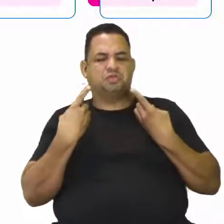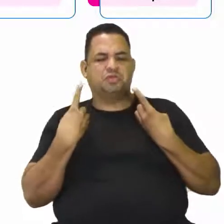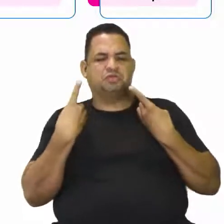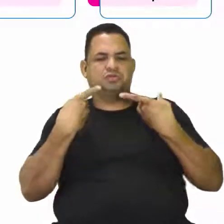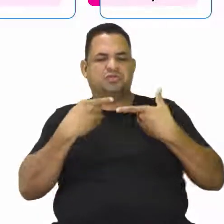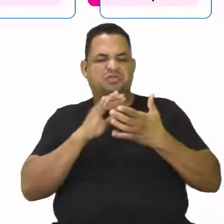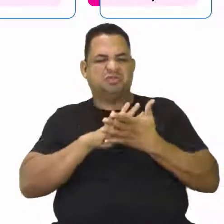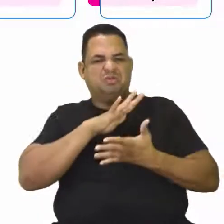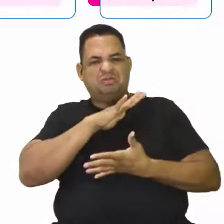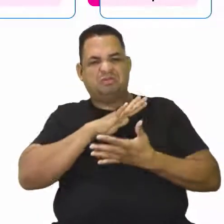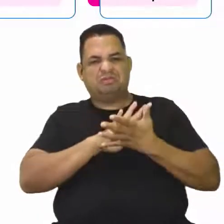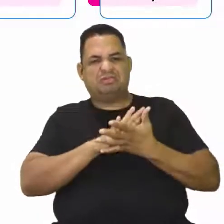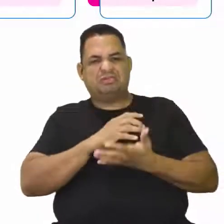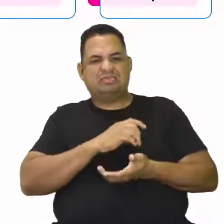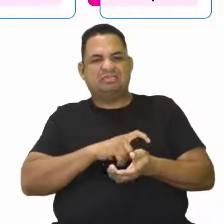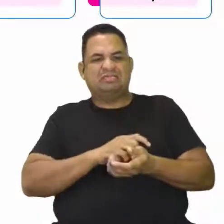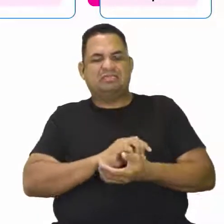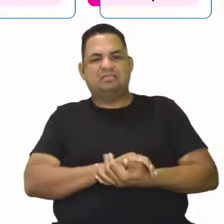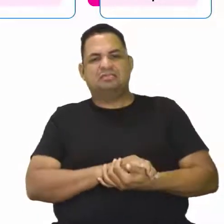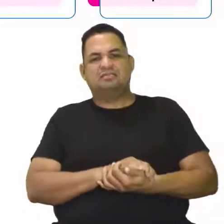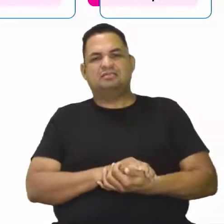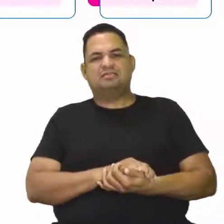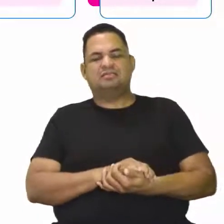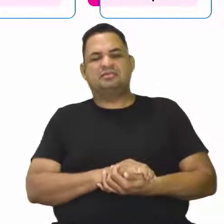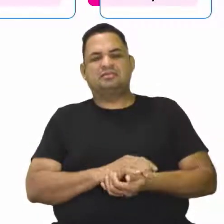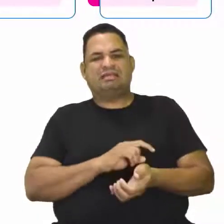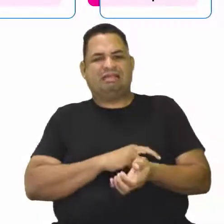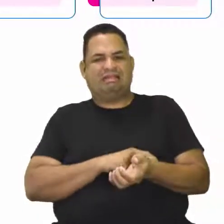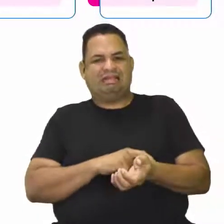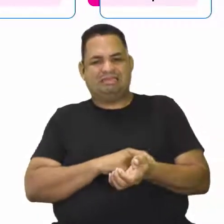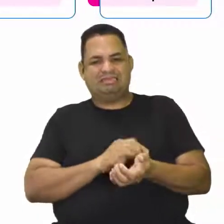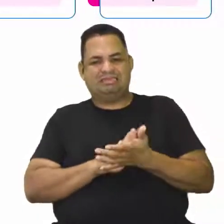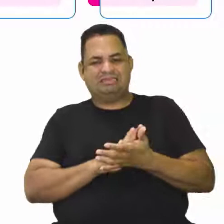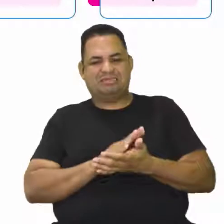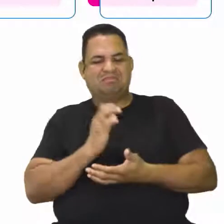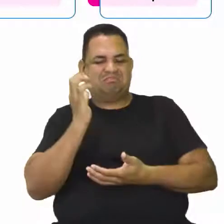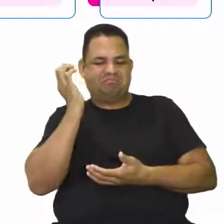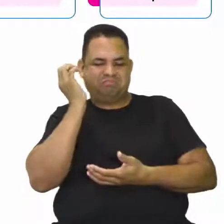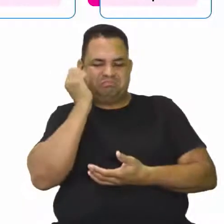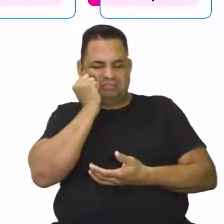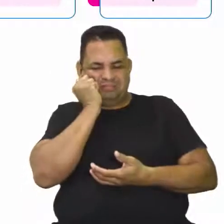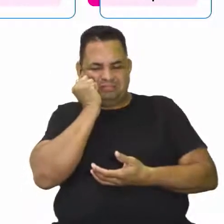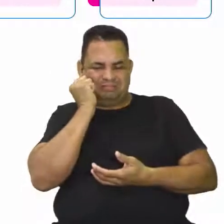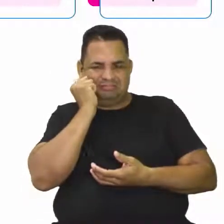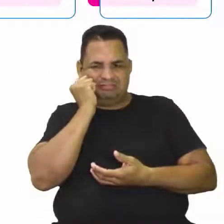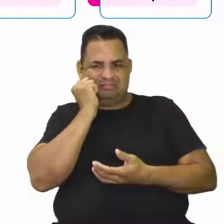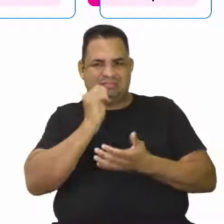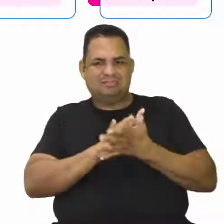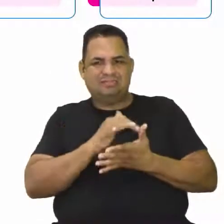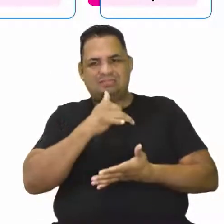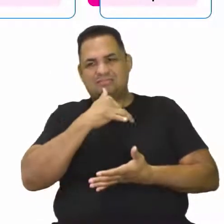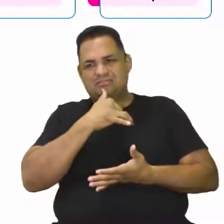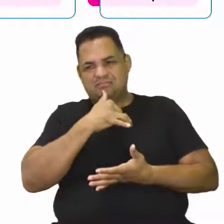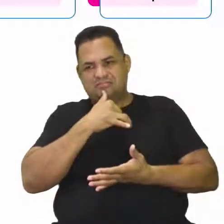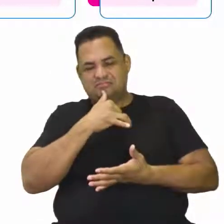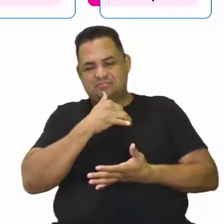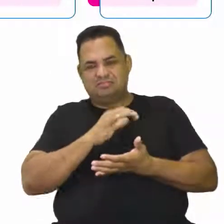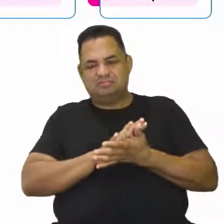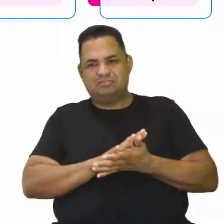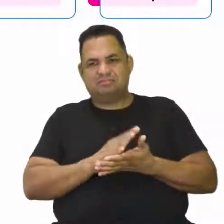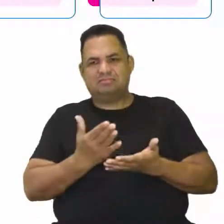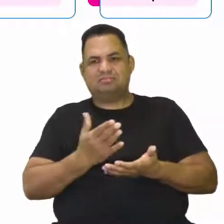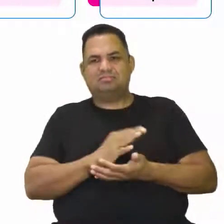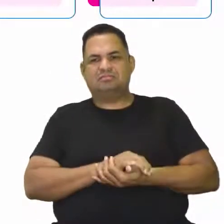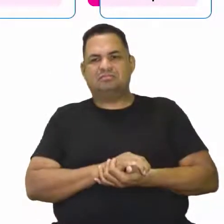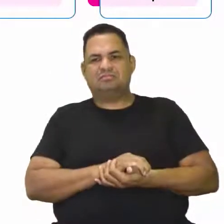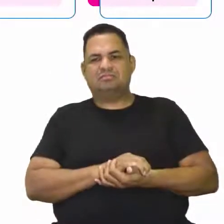que rabia, que lástima, que pena, que triste, que